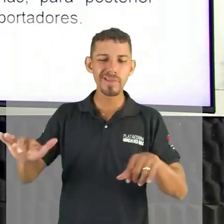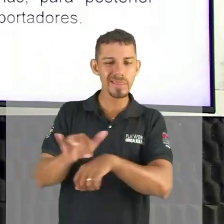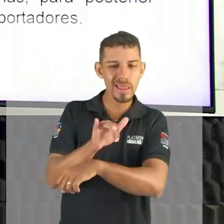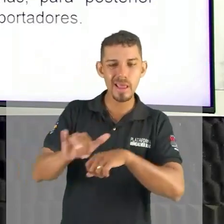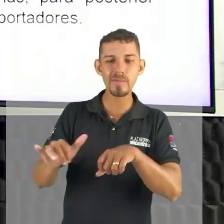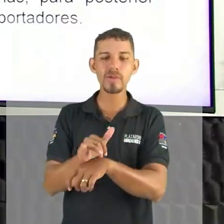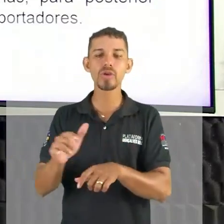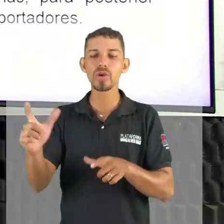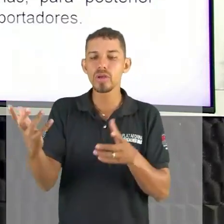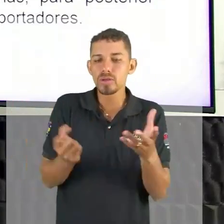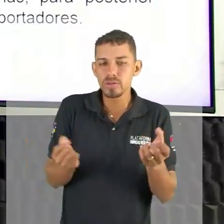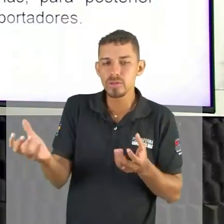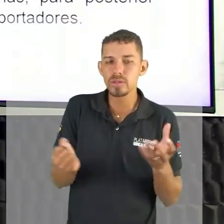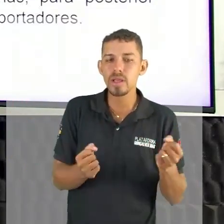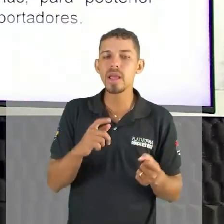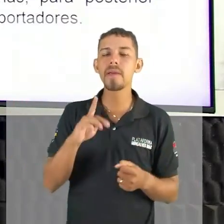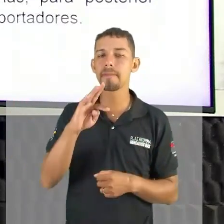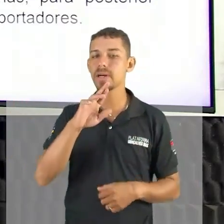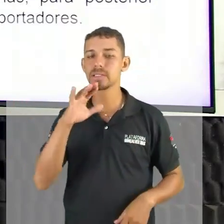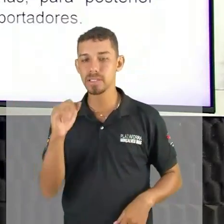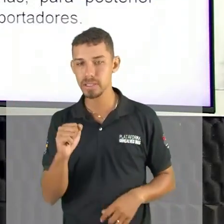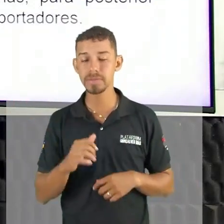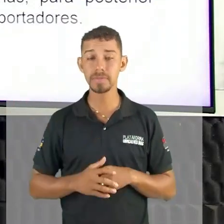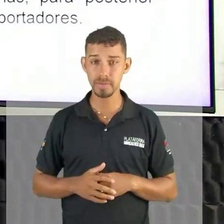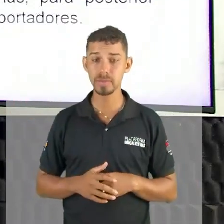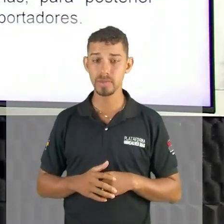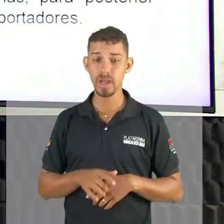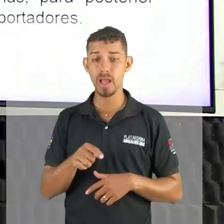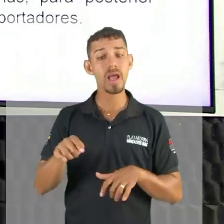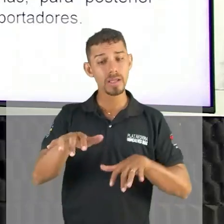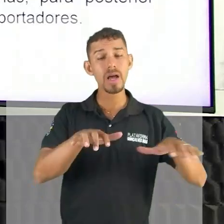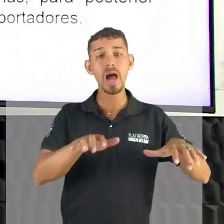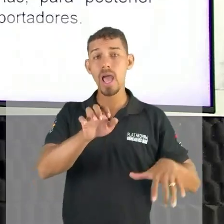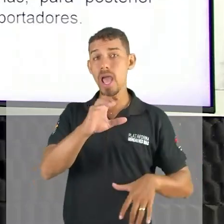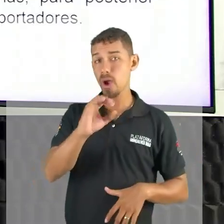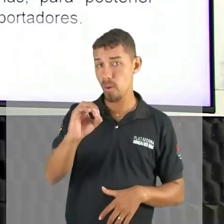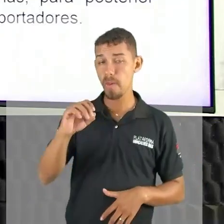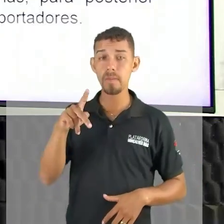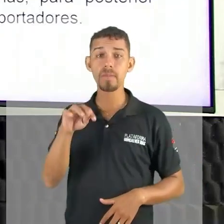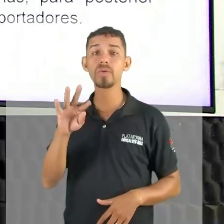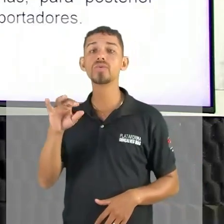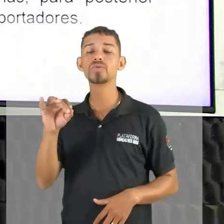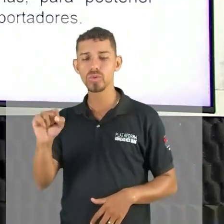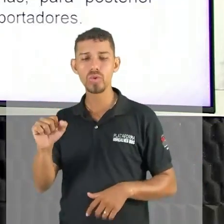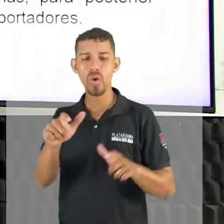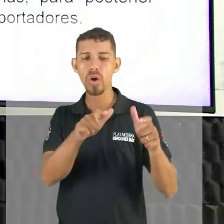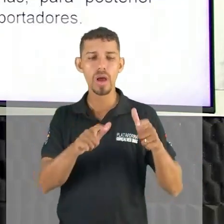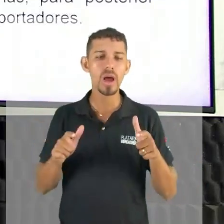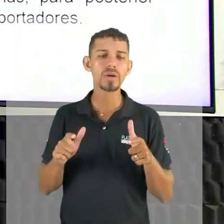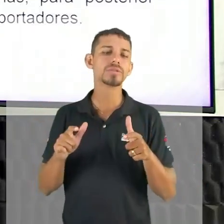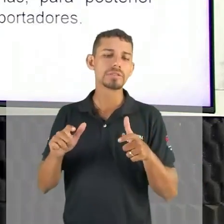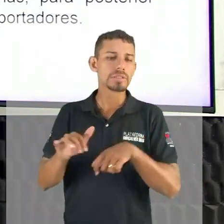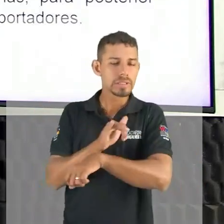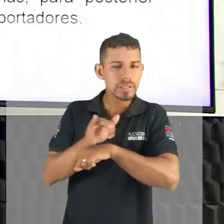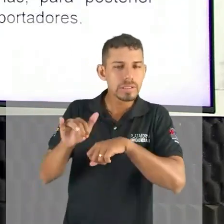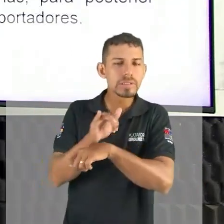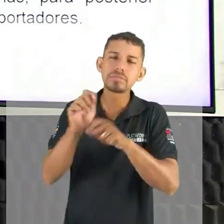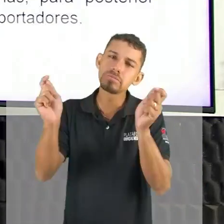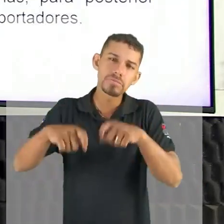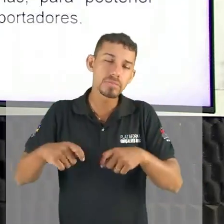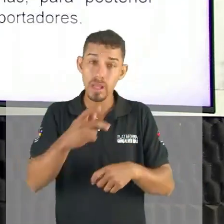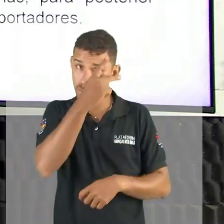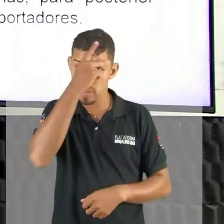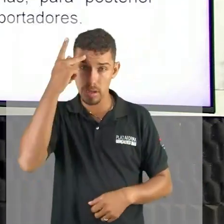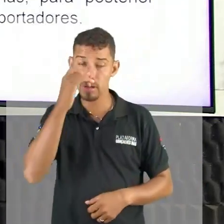baterias. Gente, na nossa cidade aqui, São Luís, tem uns ecopontos, que são lugares estratégicos nos bairros onde as